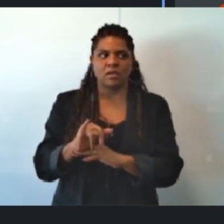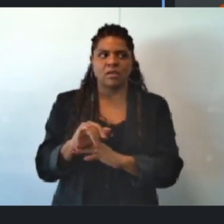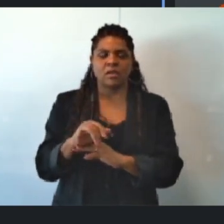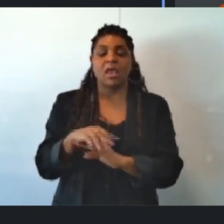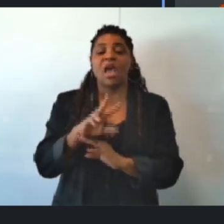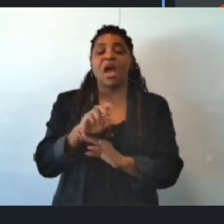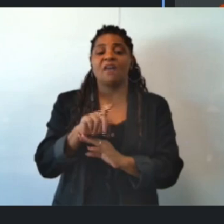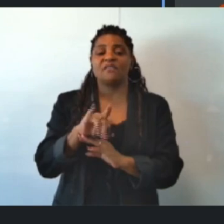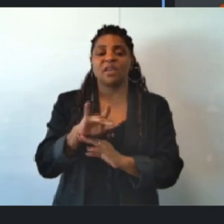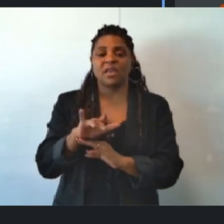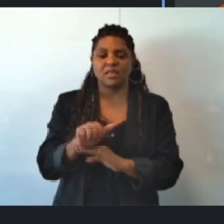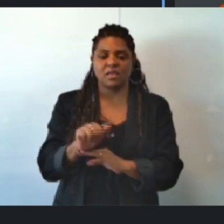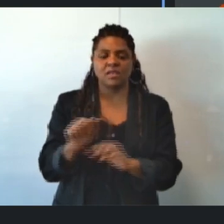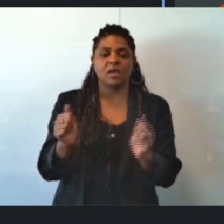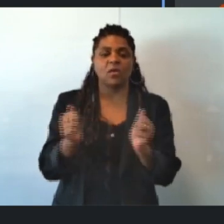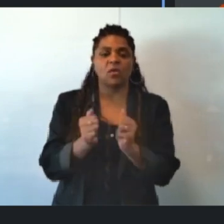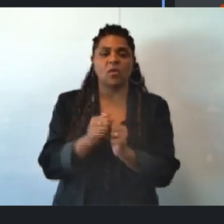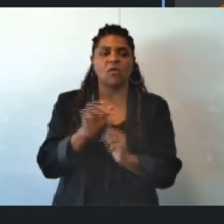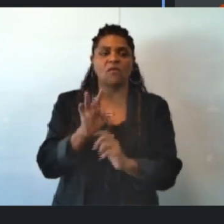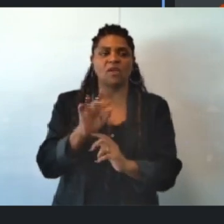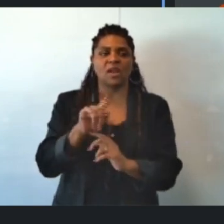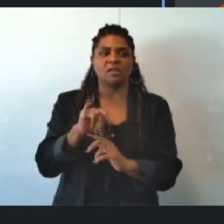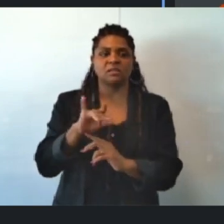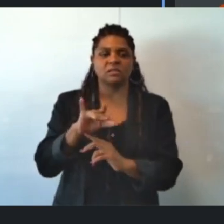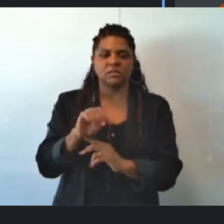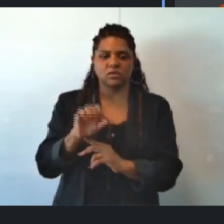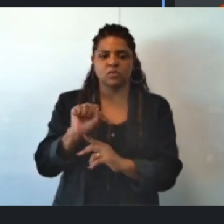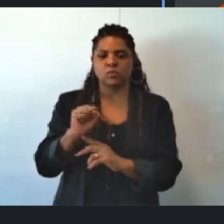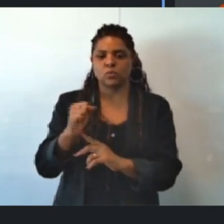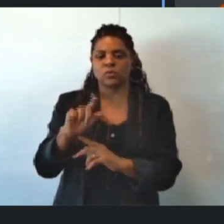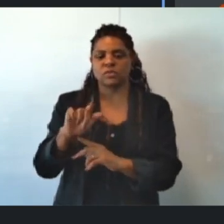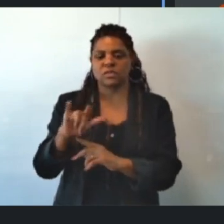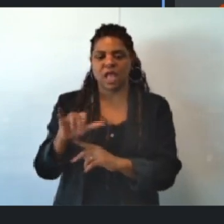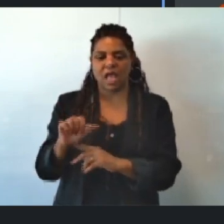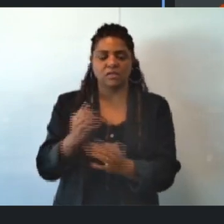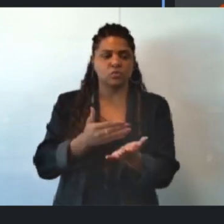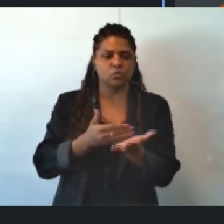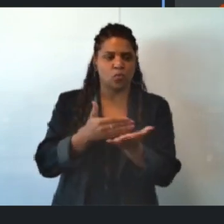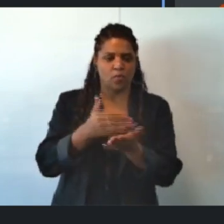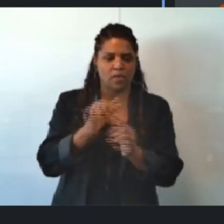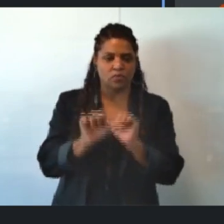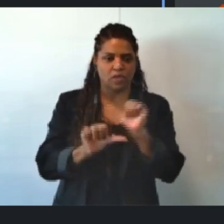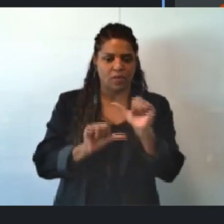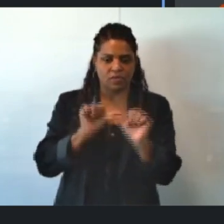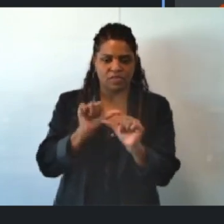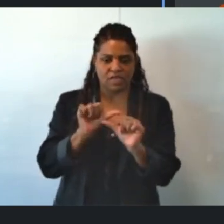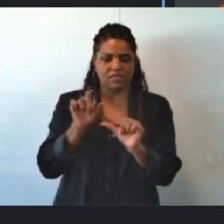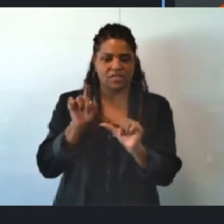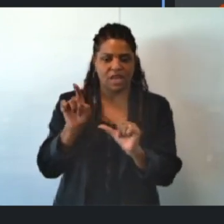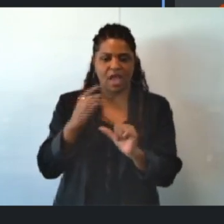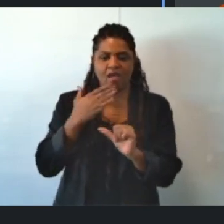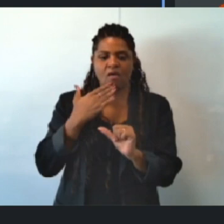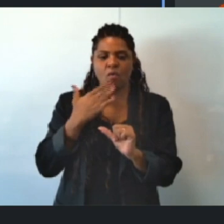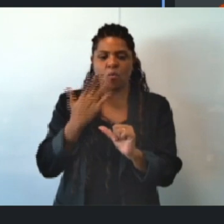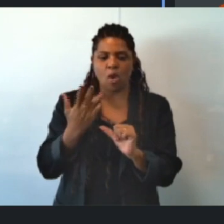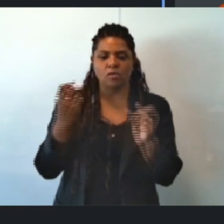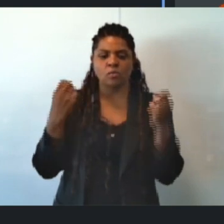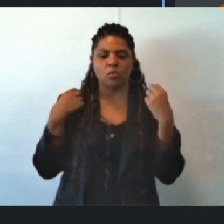principalmente agora no início dos testes, né, no início da mudança, quando a pessoa, né, quando o motorista passava